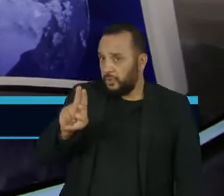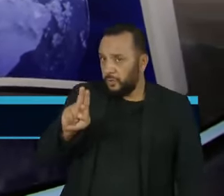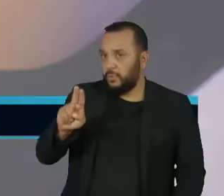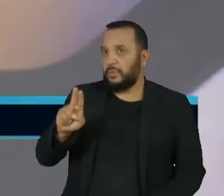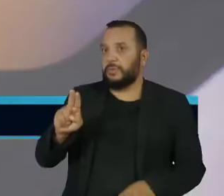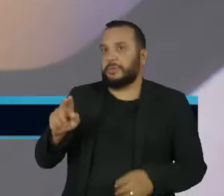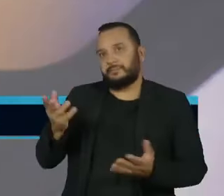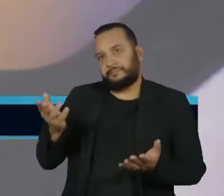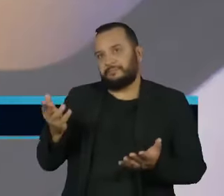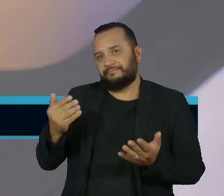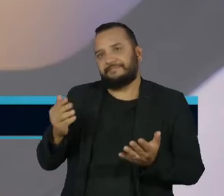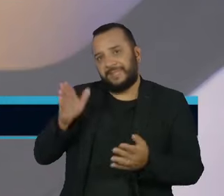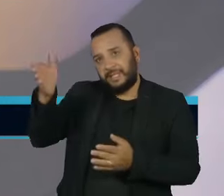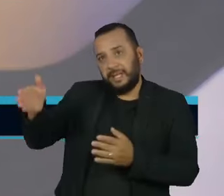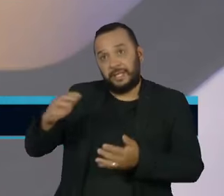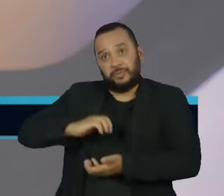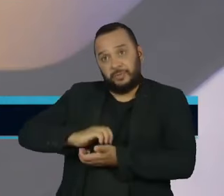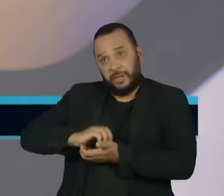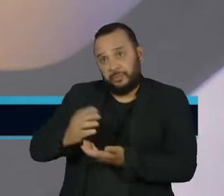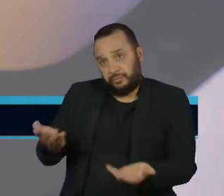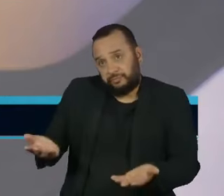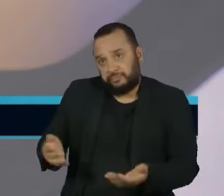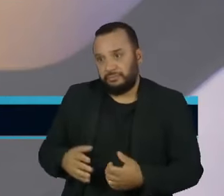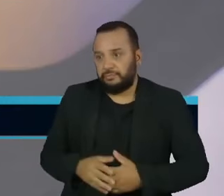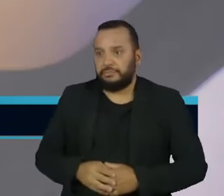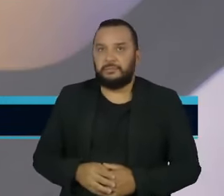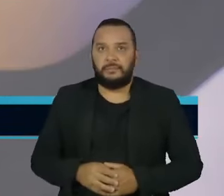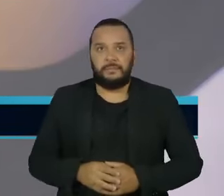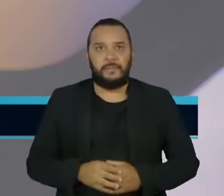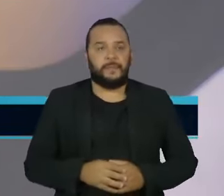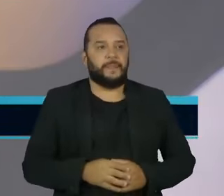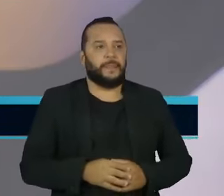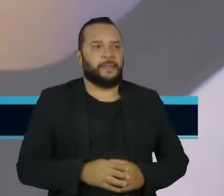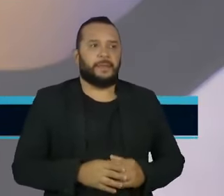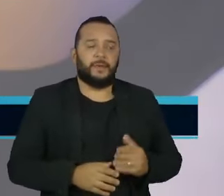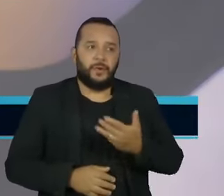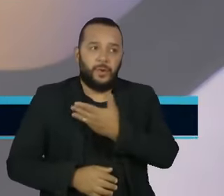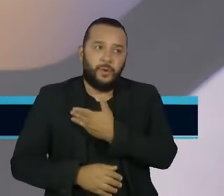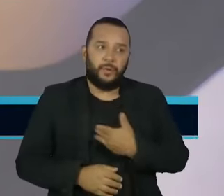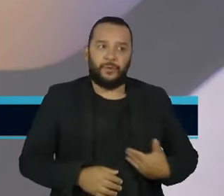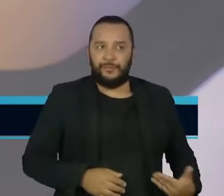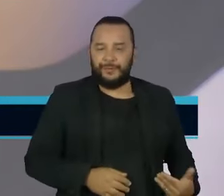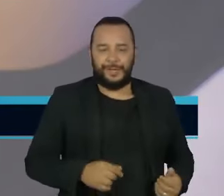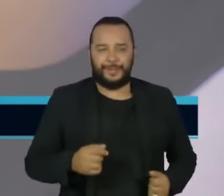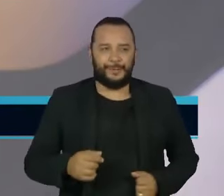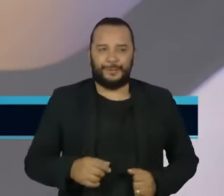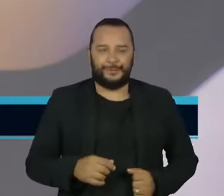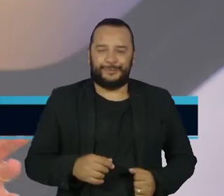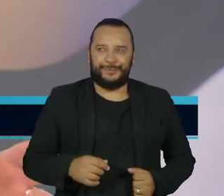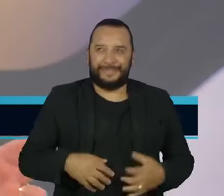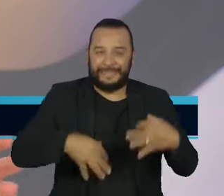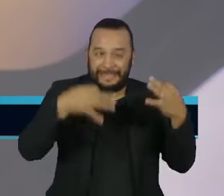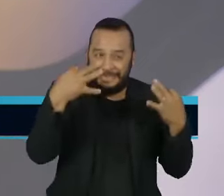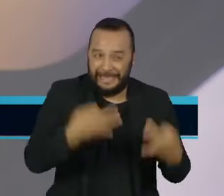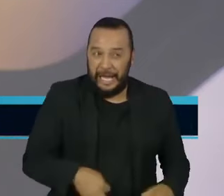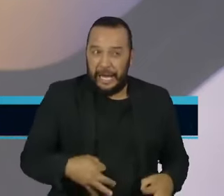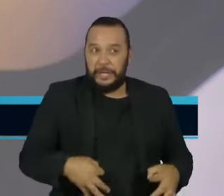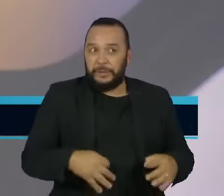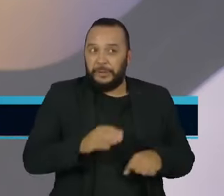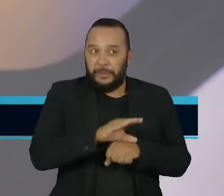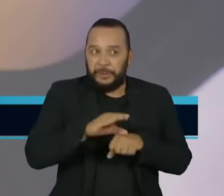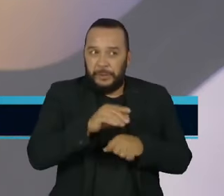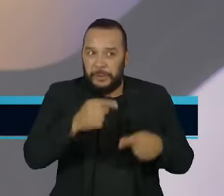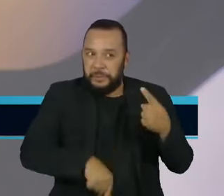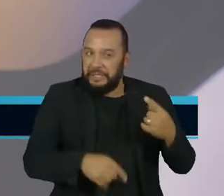Supremo eu creio que o o o governo não está convicto dessa tese se eu se eu eu não sou especialista no